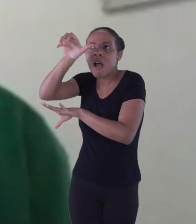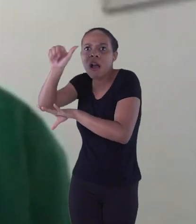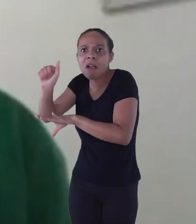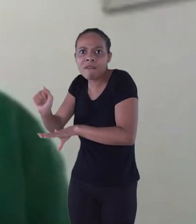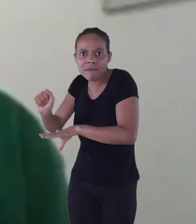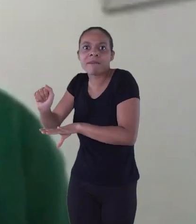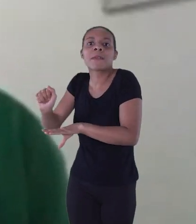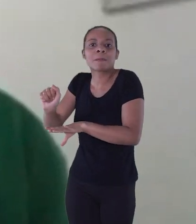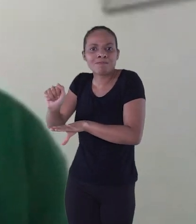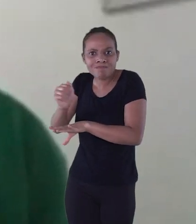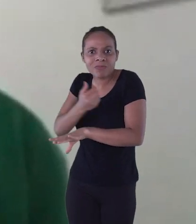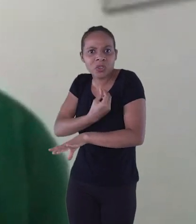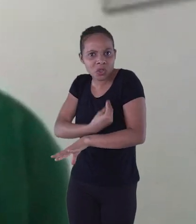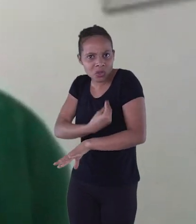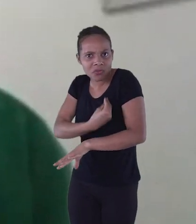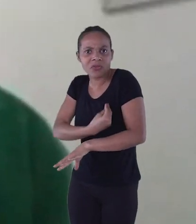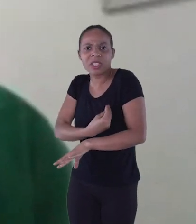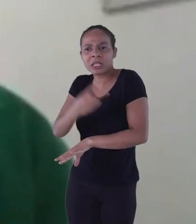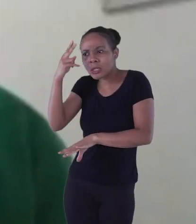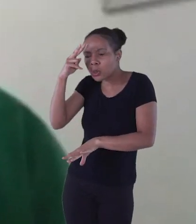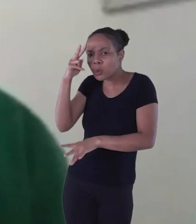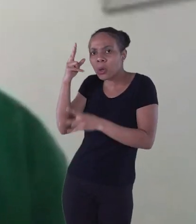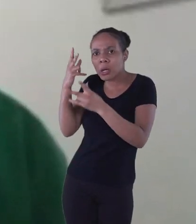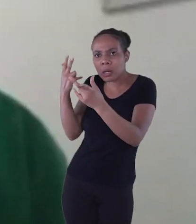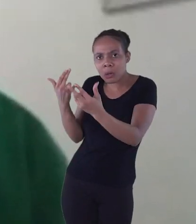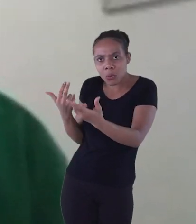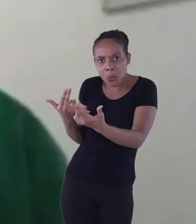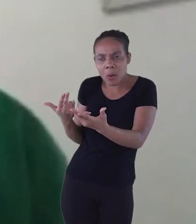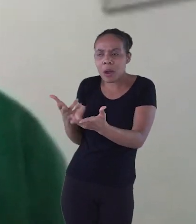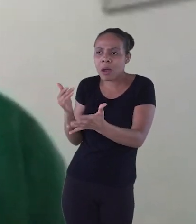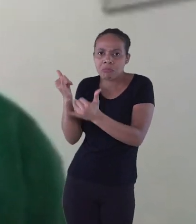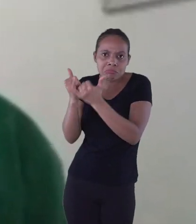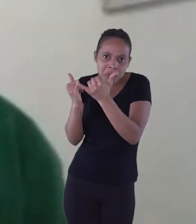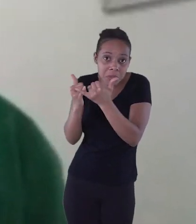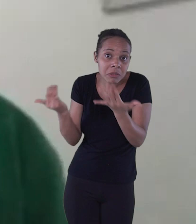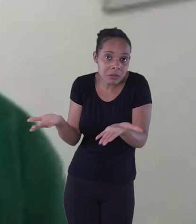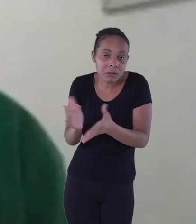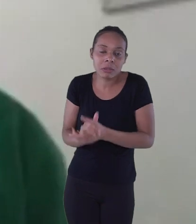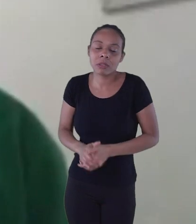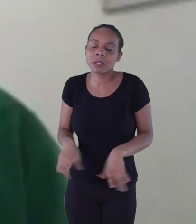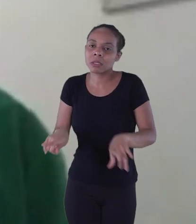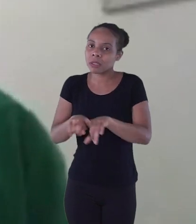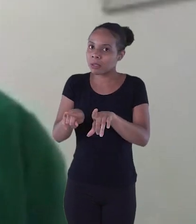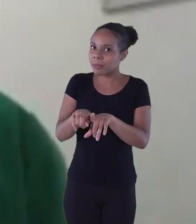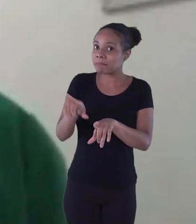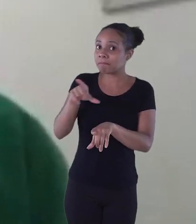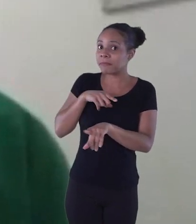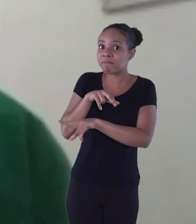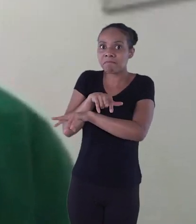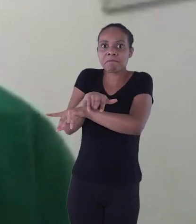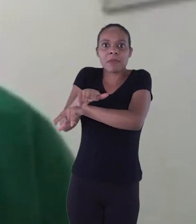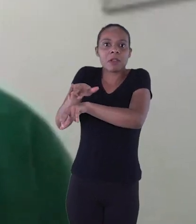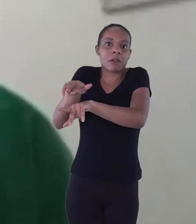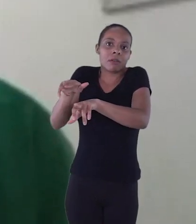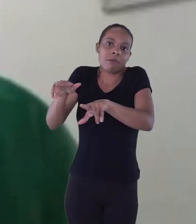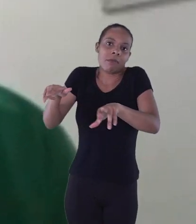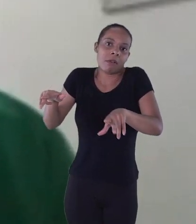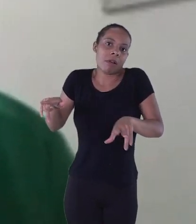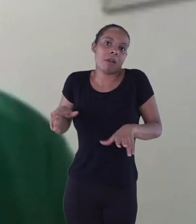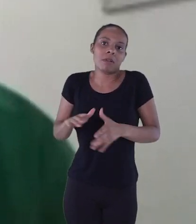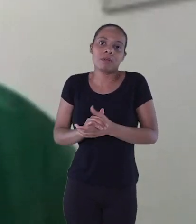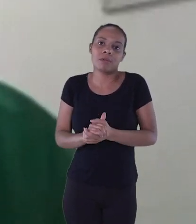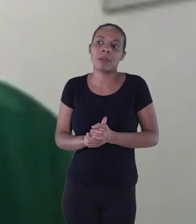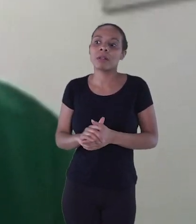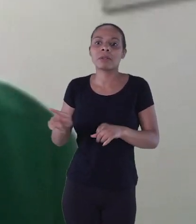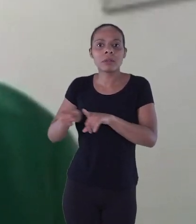que ensinaram o Zé Bonifácio e geógrafos a compor uma